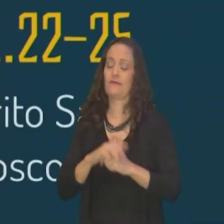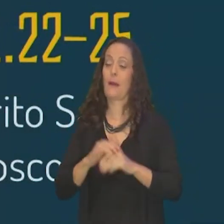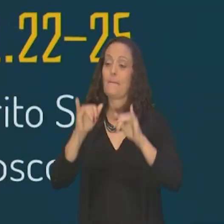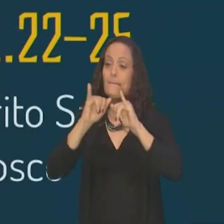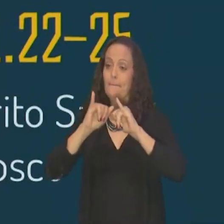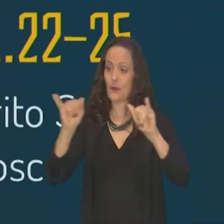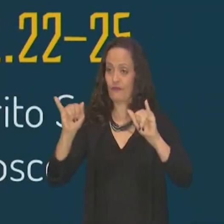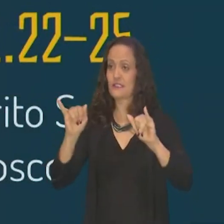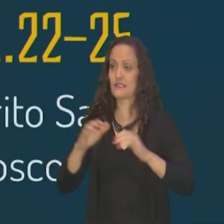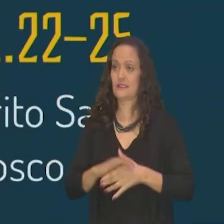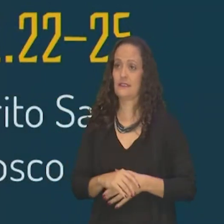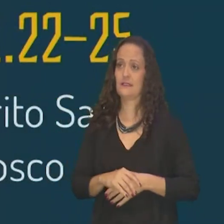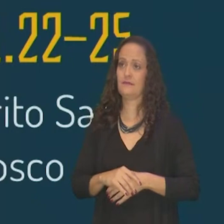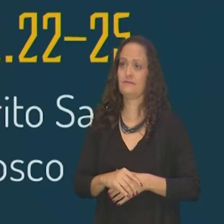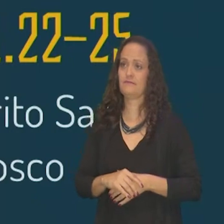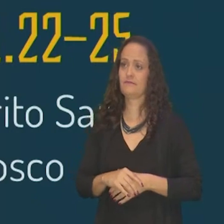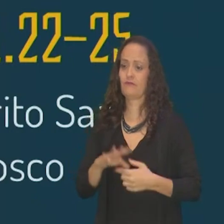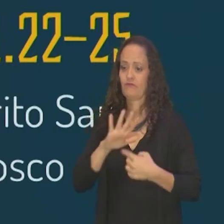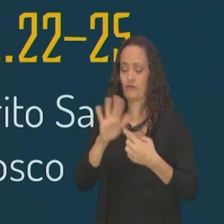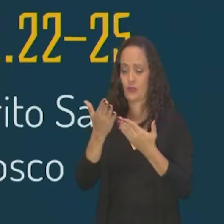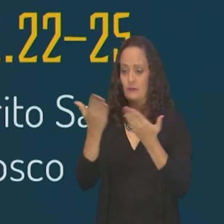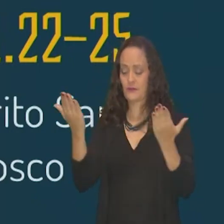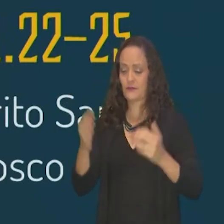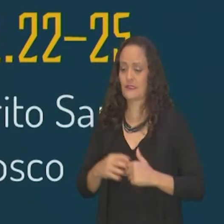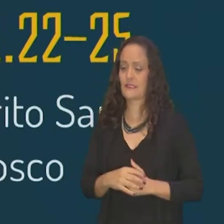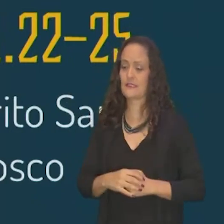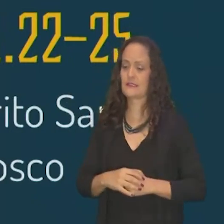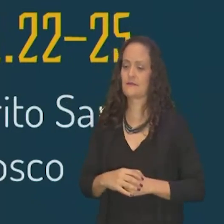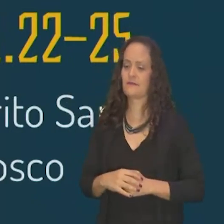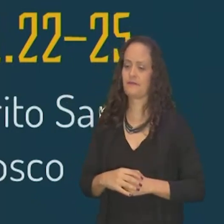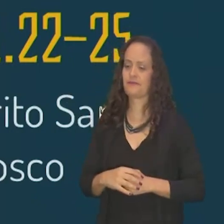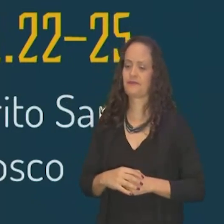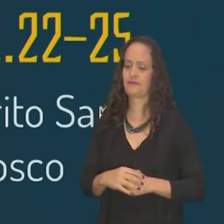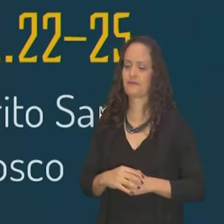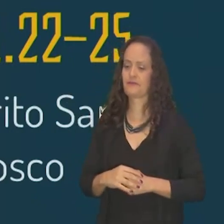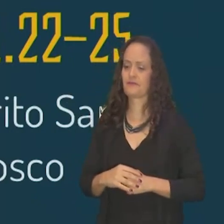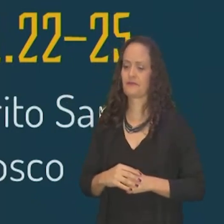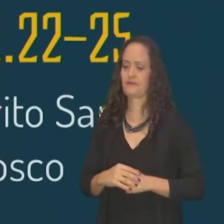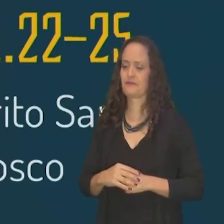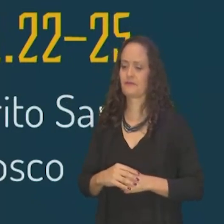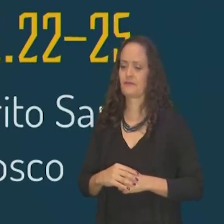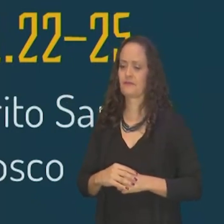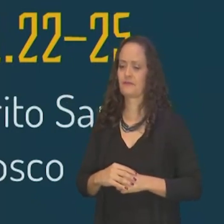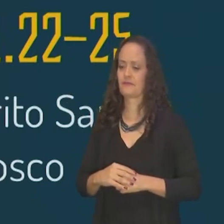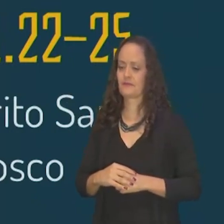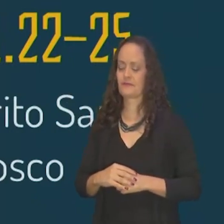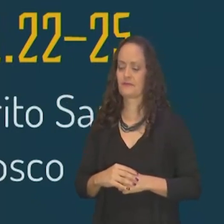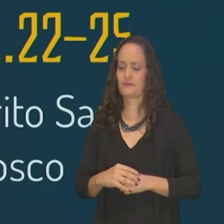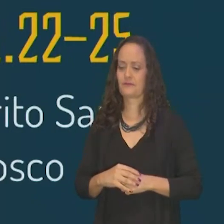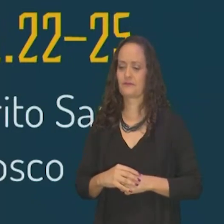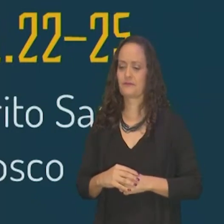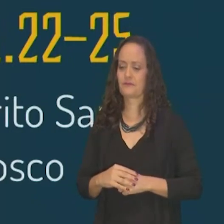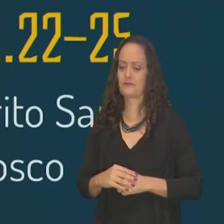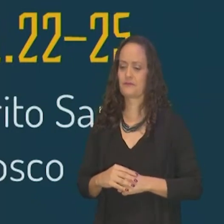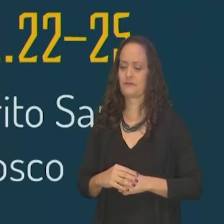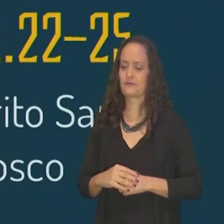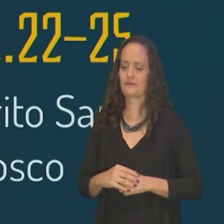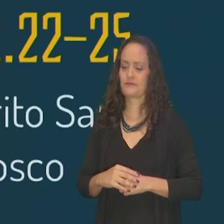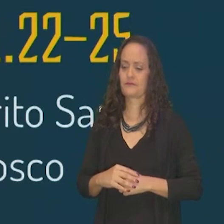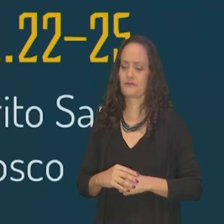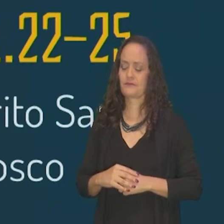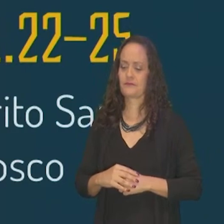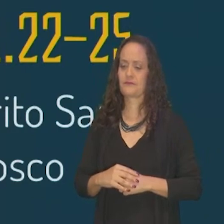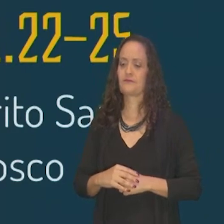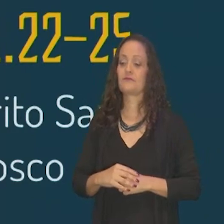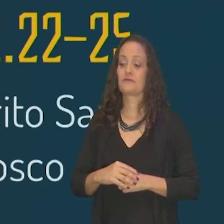que eu quero apresentar para os irmãos, extraindo aqui da palavra do Senhor, Isaías capítulo 7,